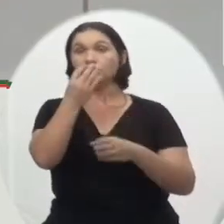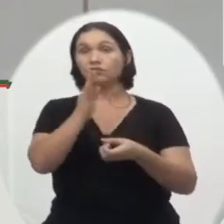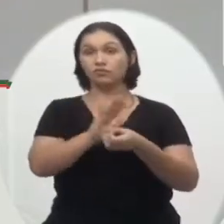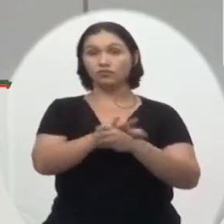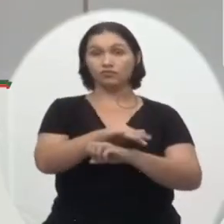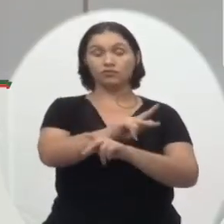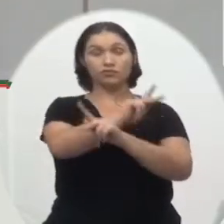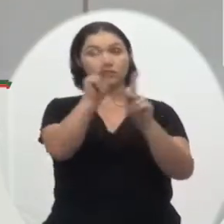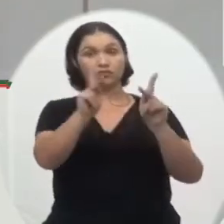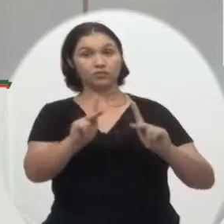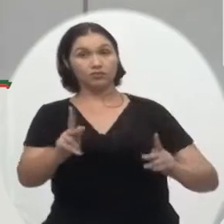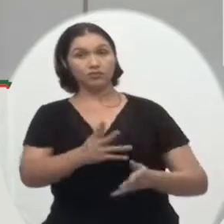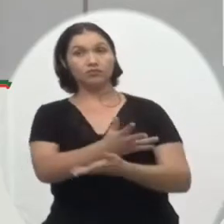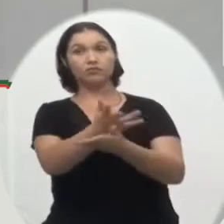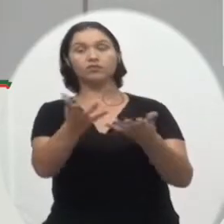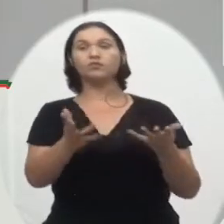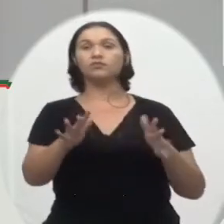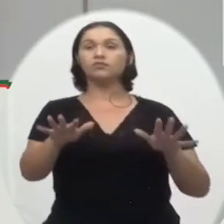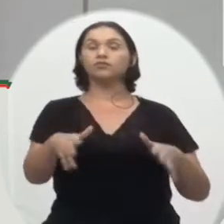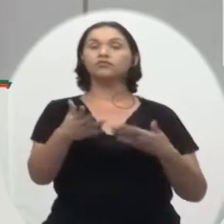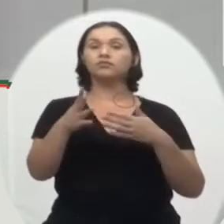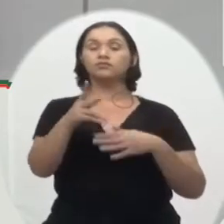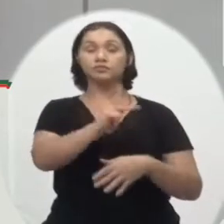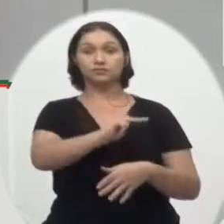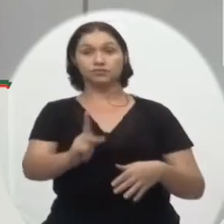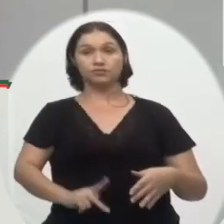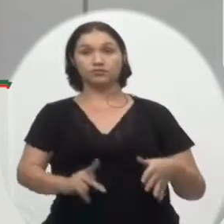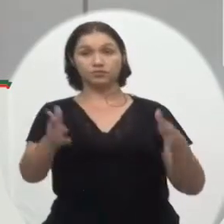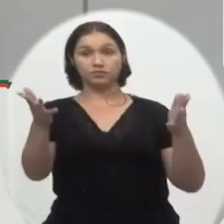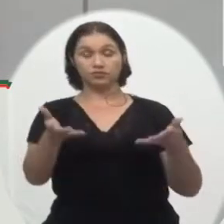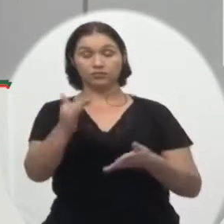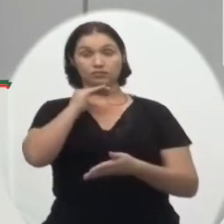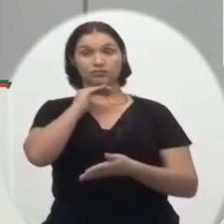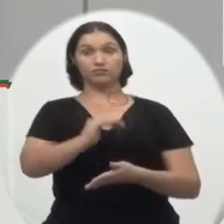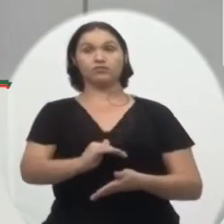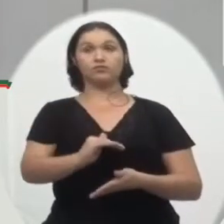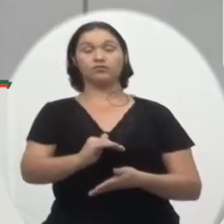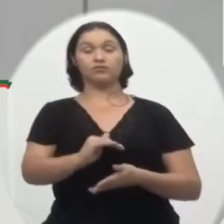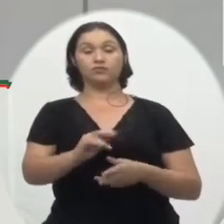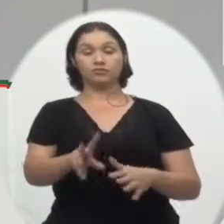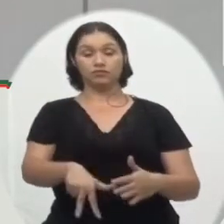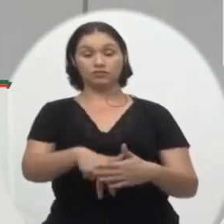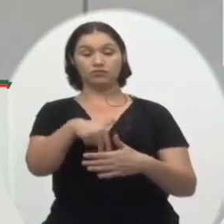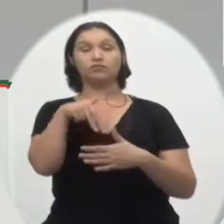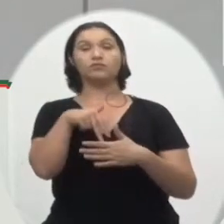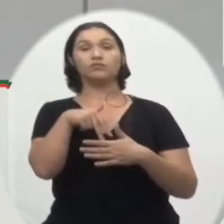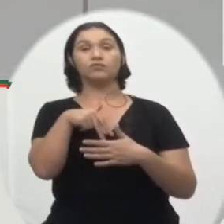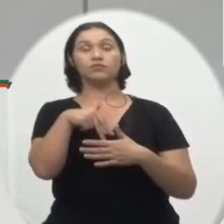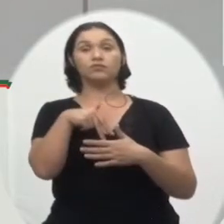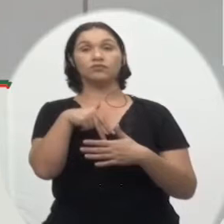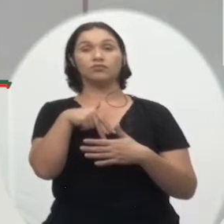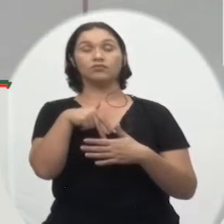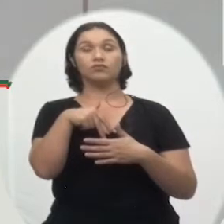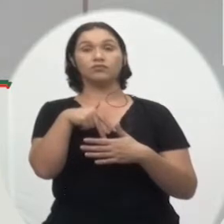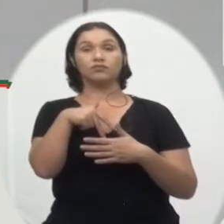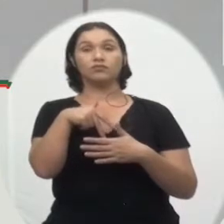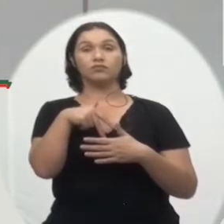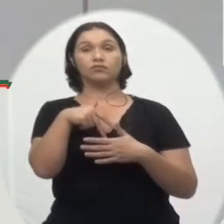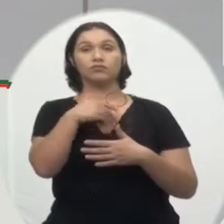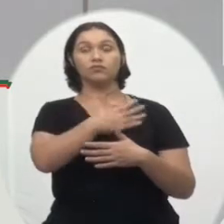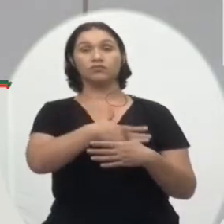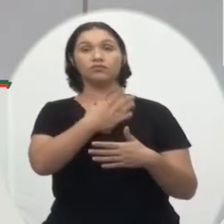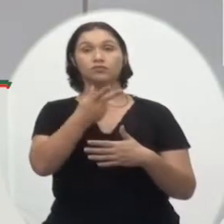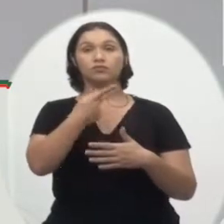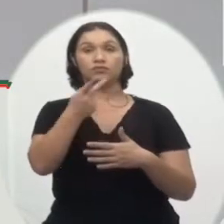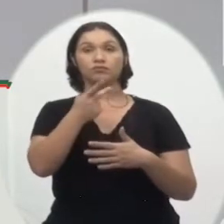todos. Senhor presidente, venho nessa tarde aqui na tribuna falar um pouquinho a respeito de um